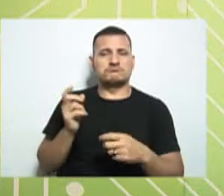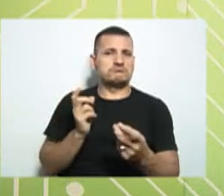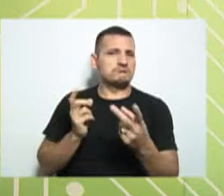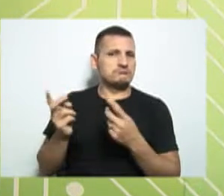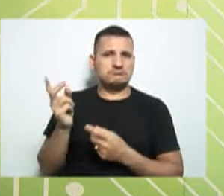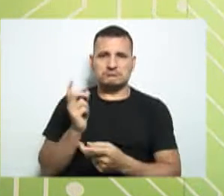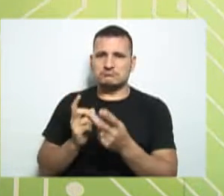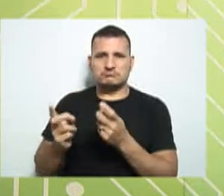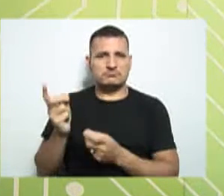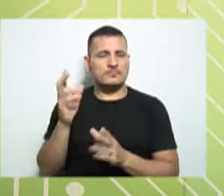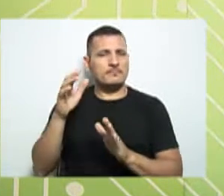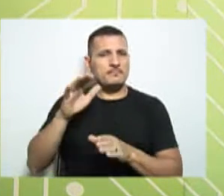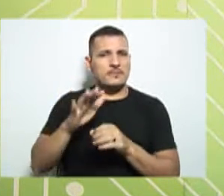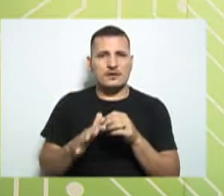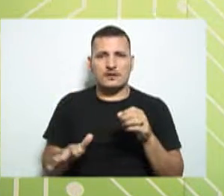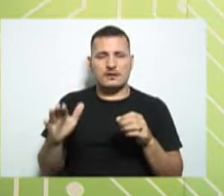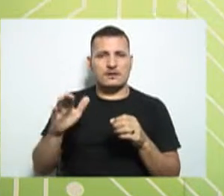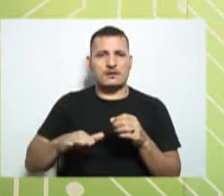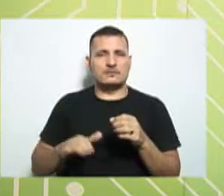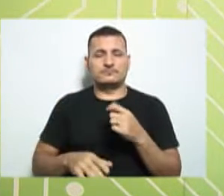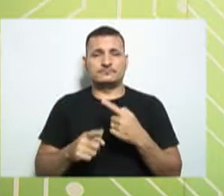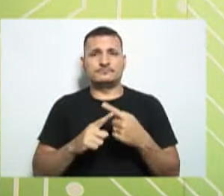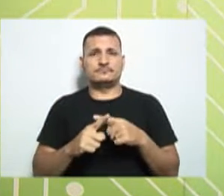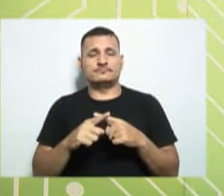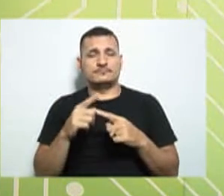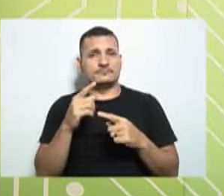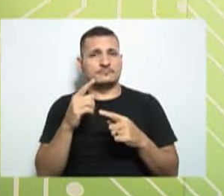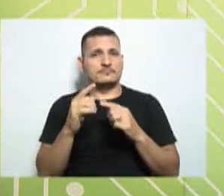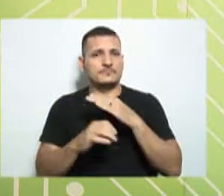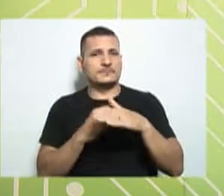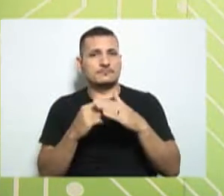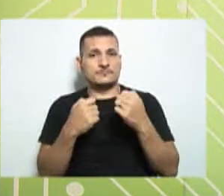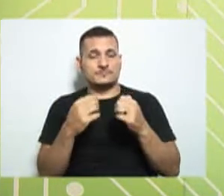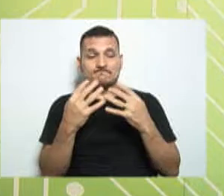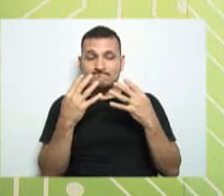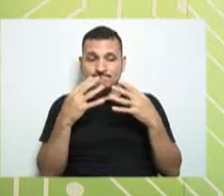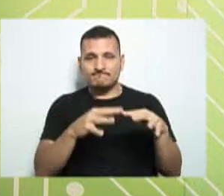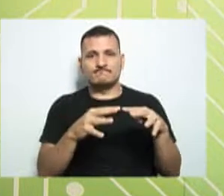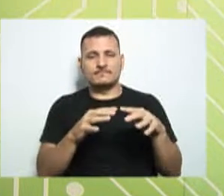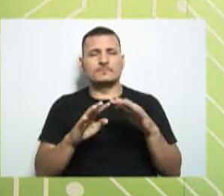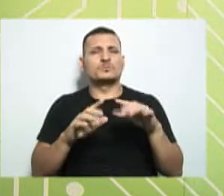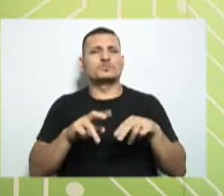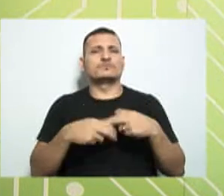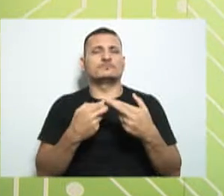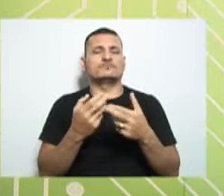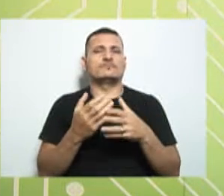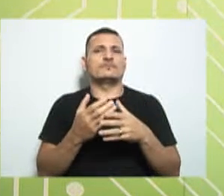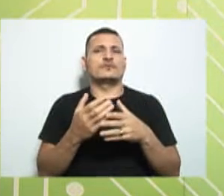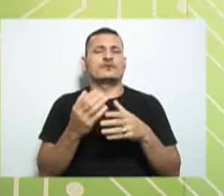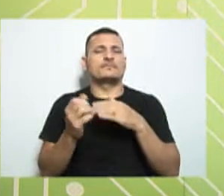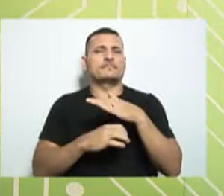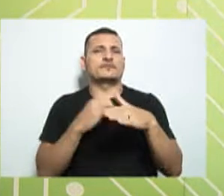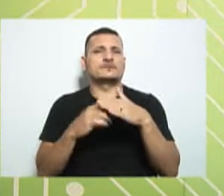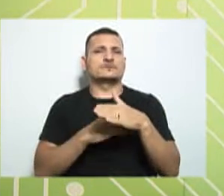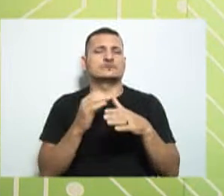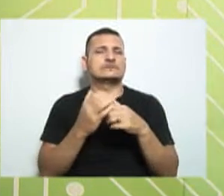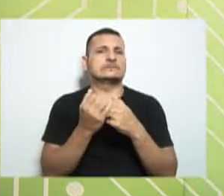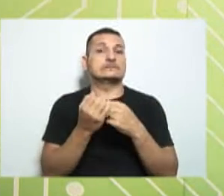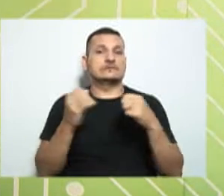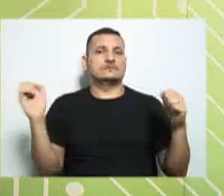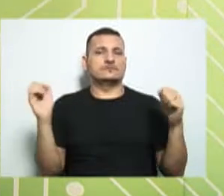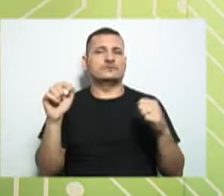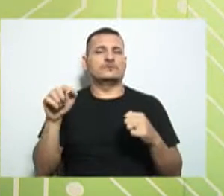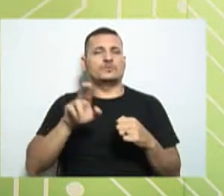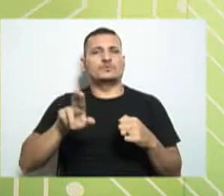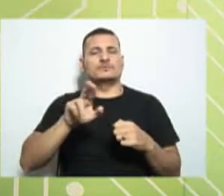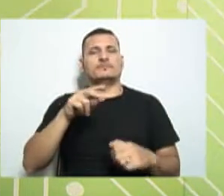custo. Porque a empresa ela tem que se atentar. Por isso que as grandes empresas utilizam o método PEPSI. Porque para eles é mais